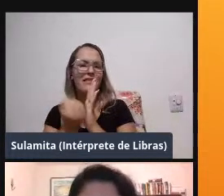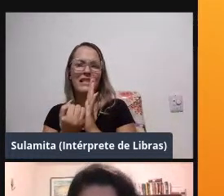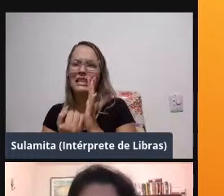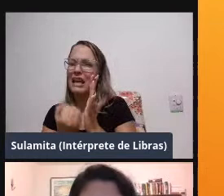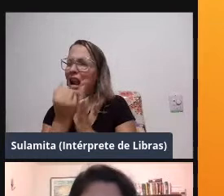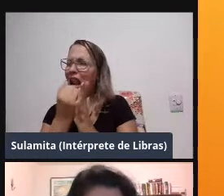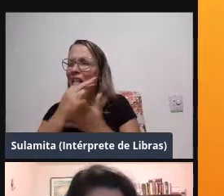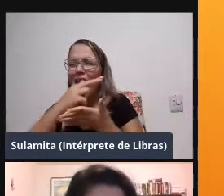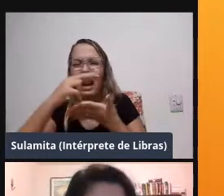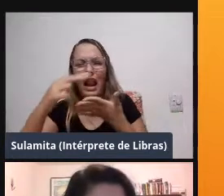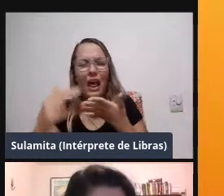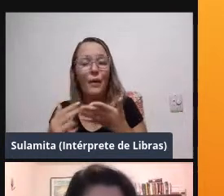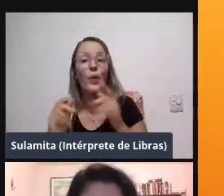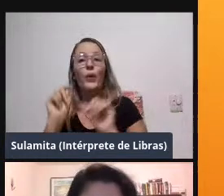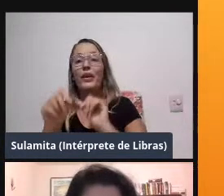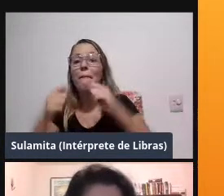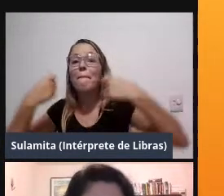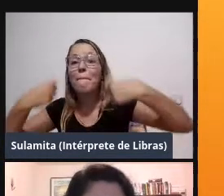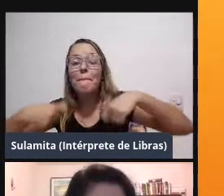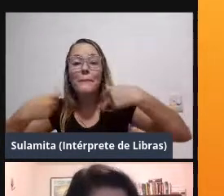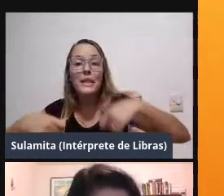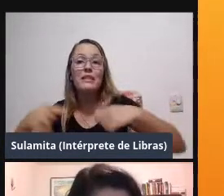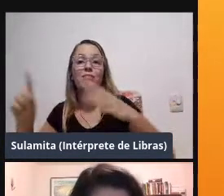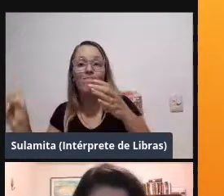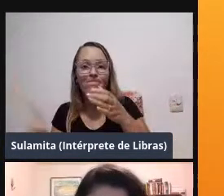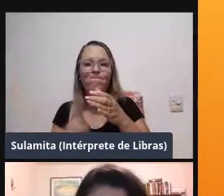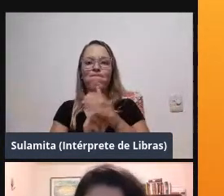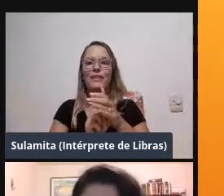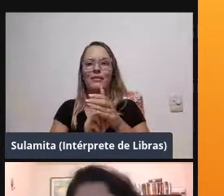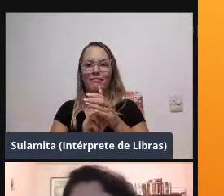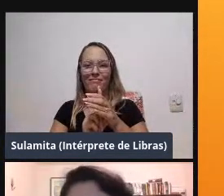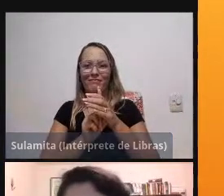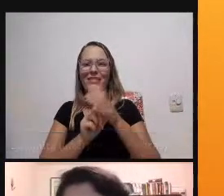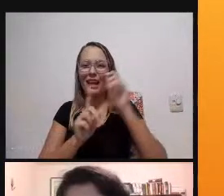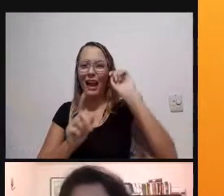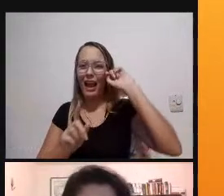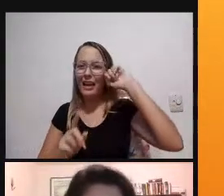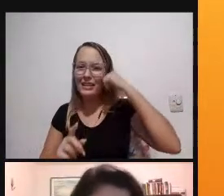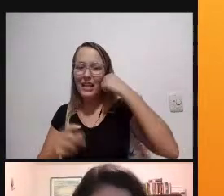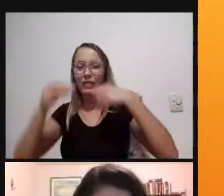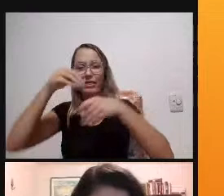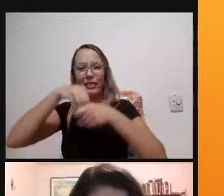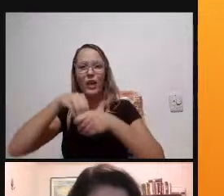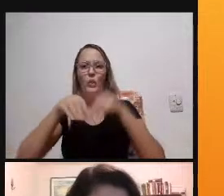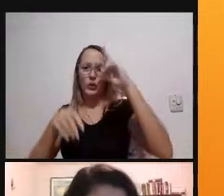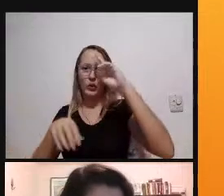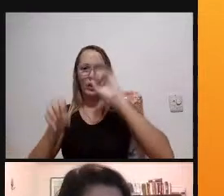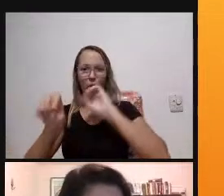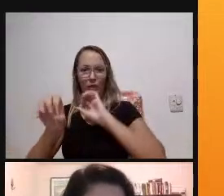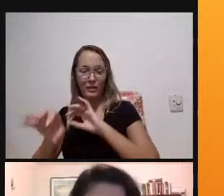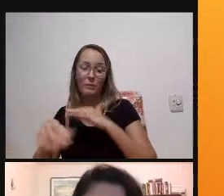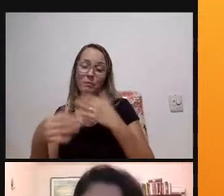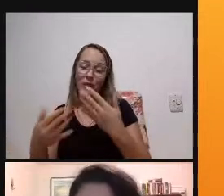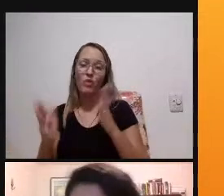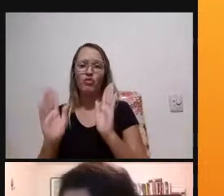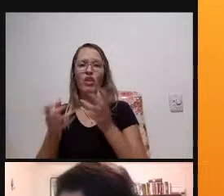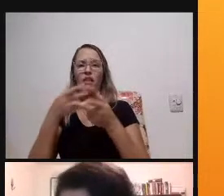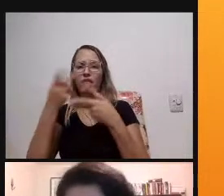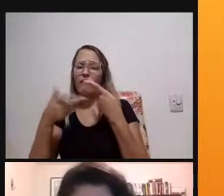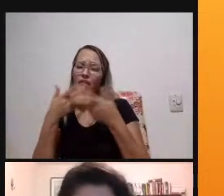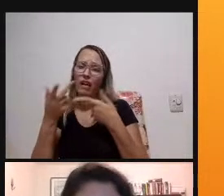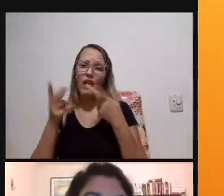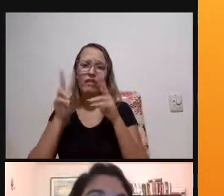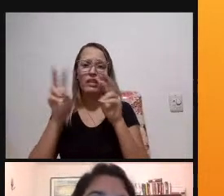precisa inserir a perspectiva racial nos horizontes de pesquisa da história da educação. Então, se falava de questão racial em alguma parte da sociologia, alguma